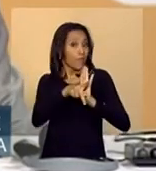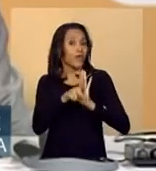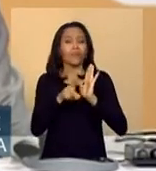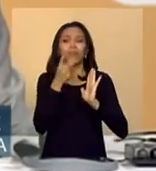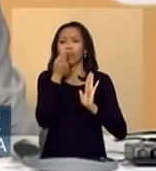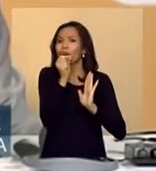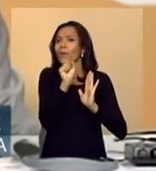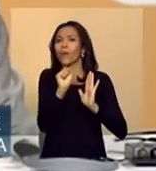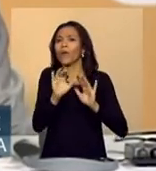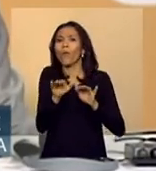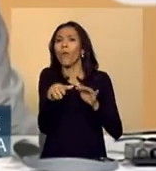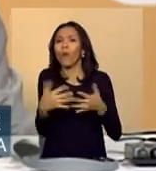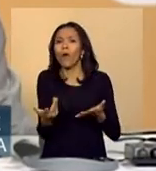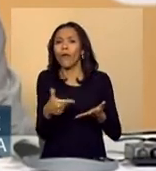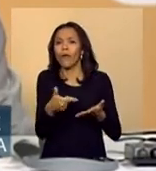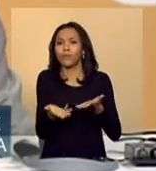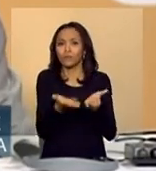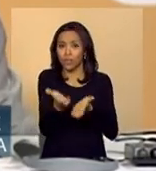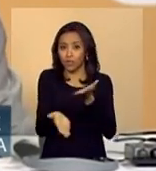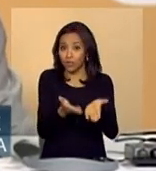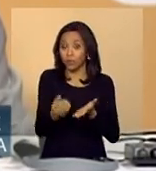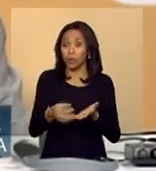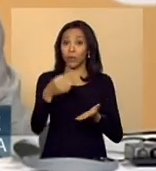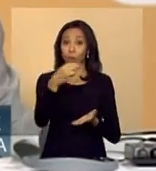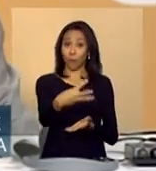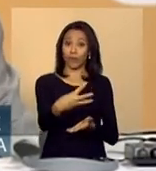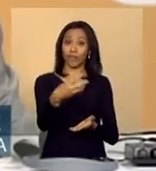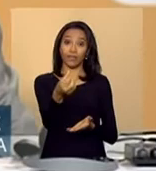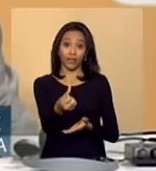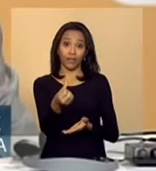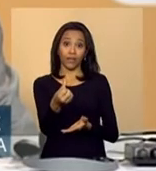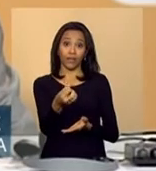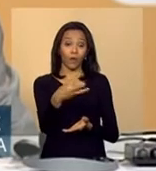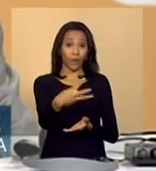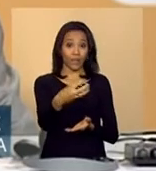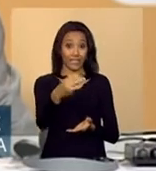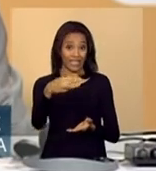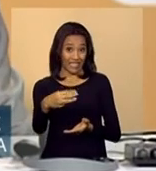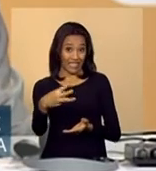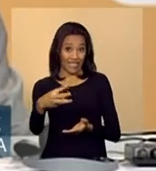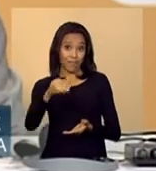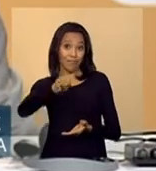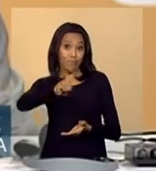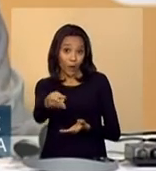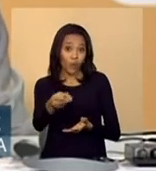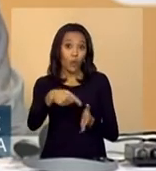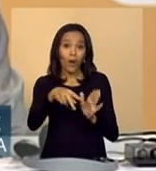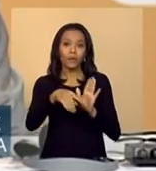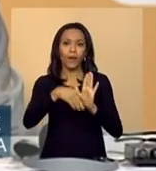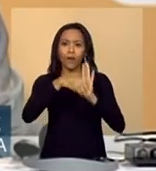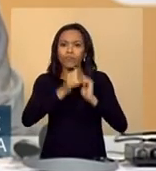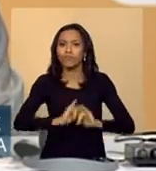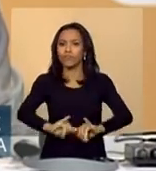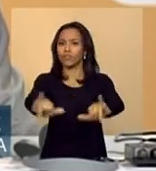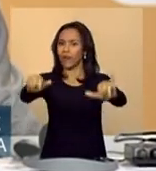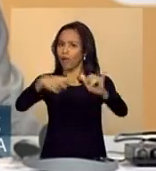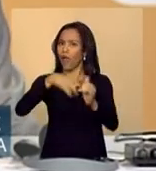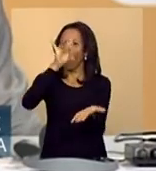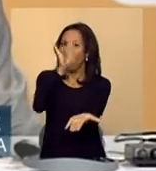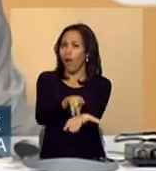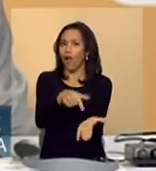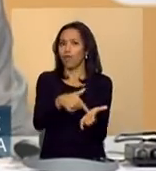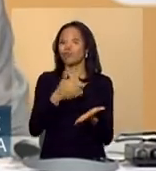era a dotação necessária, 43 milhões. É MP, gente. MP, no momento que ela é publicada, ela tem validade. Então, nós